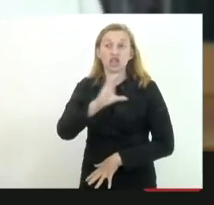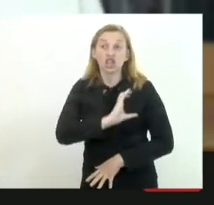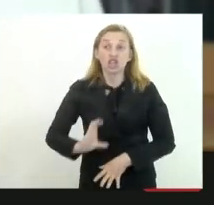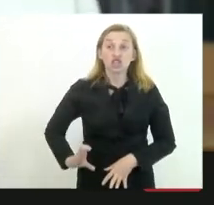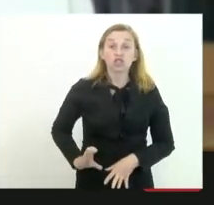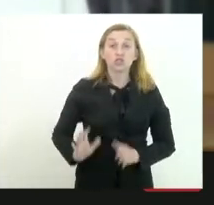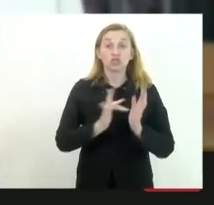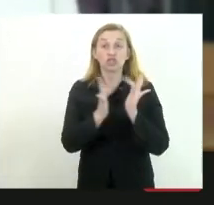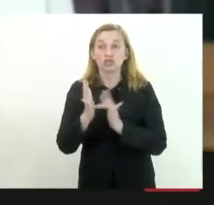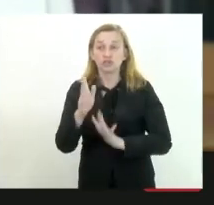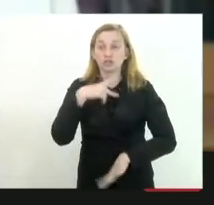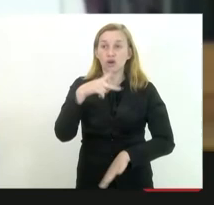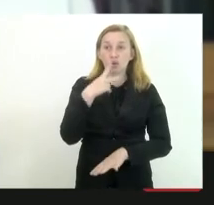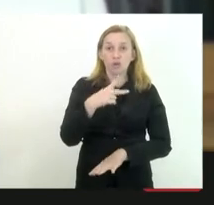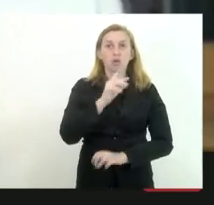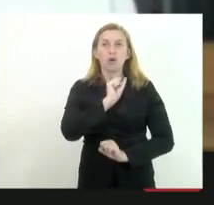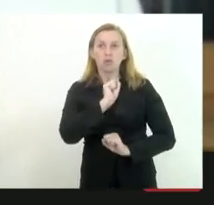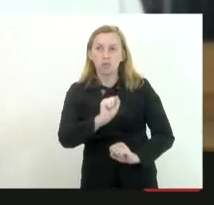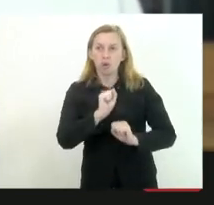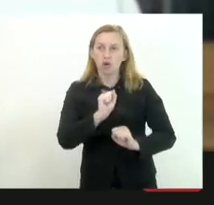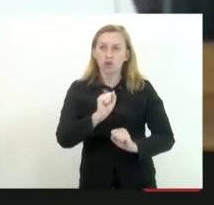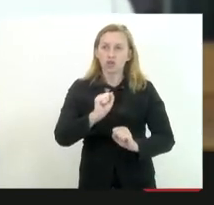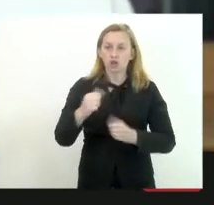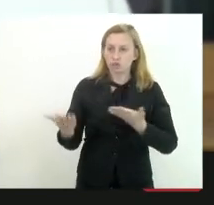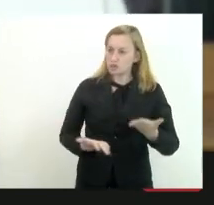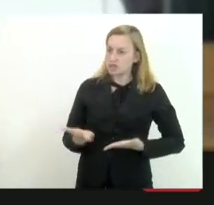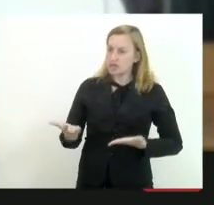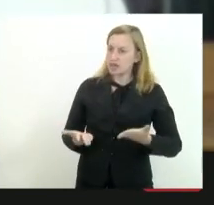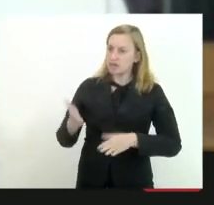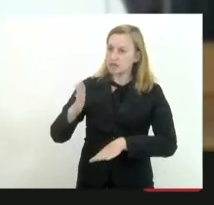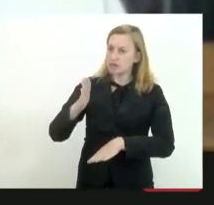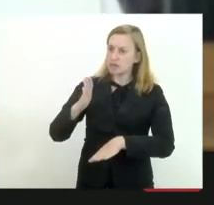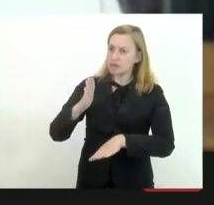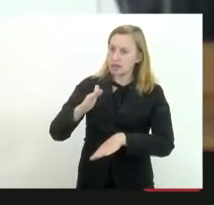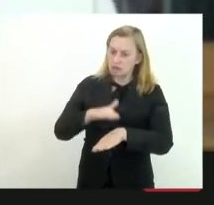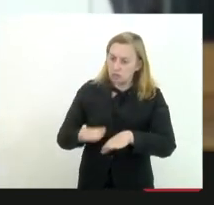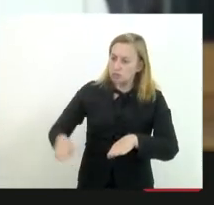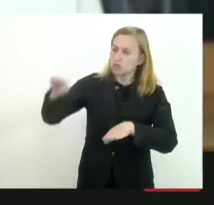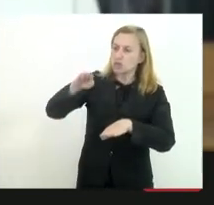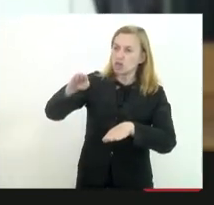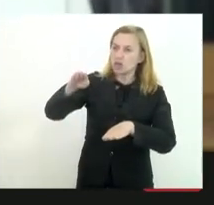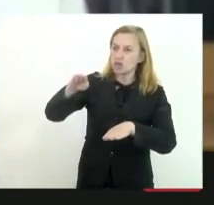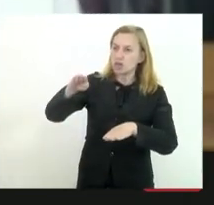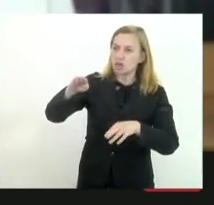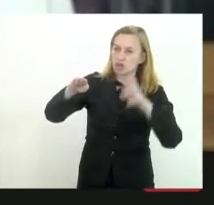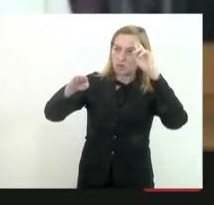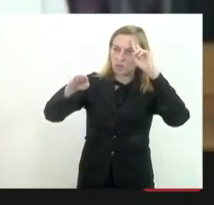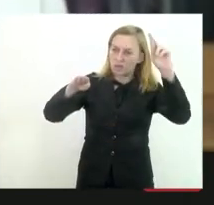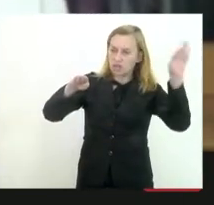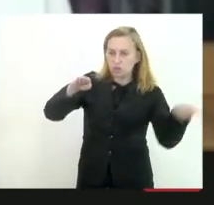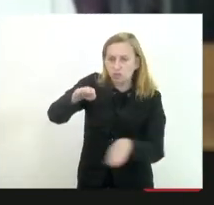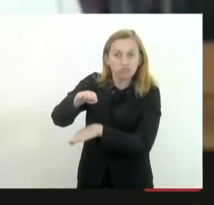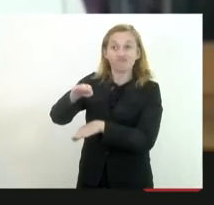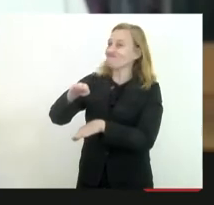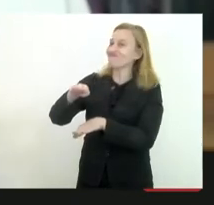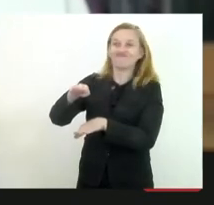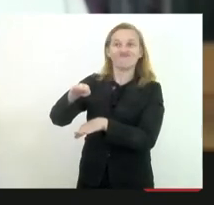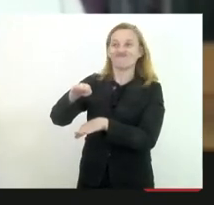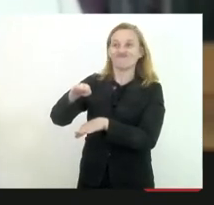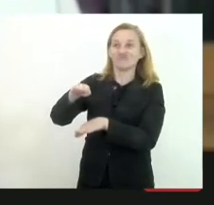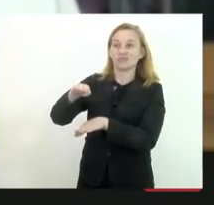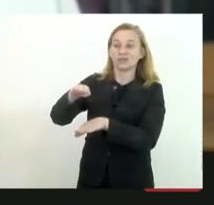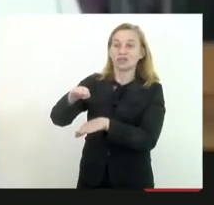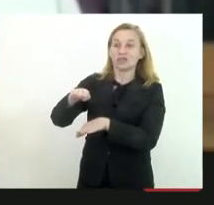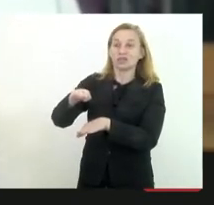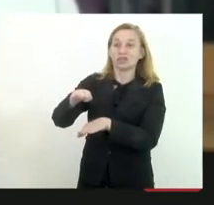pode o servo ser maior do que o seu senhor? De forma alguma. como um pastor bibliocêntrico, eu